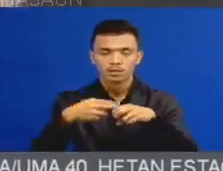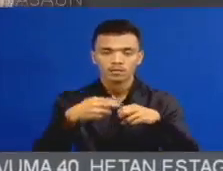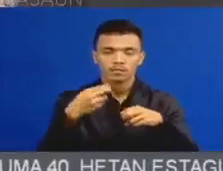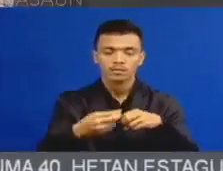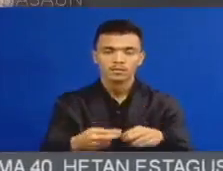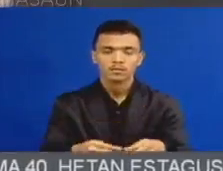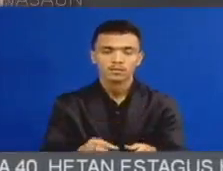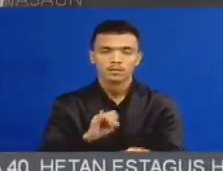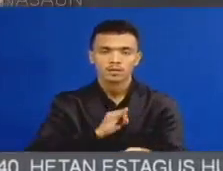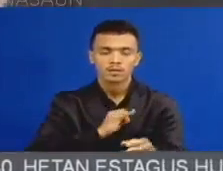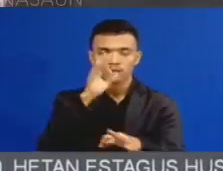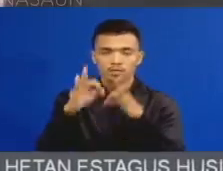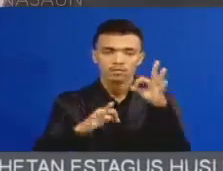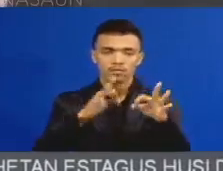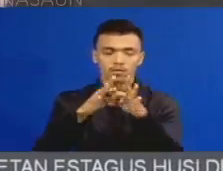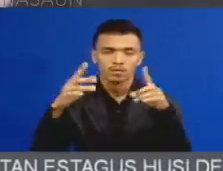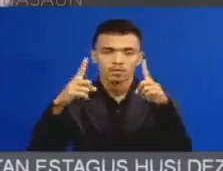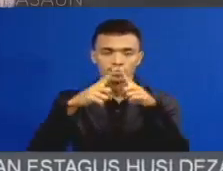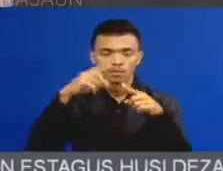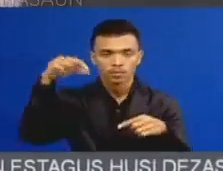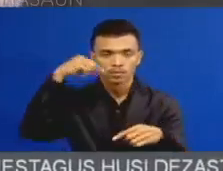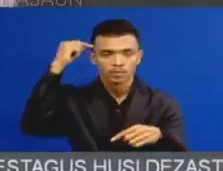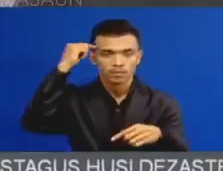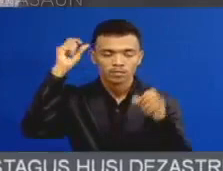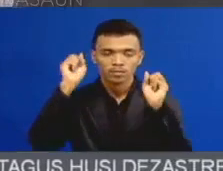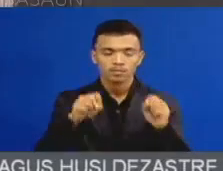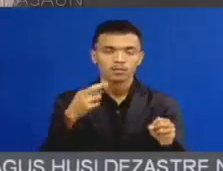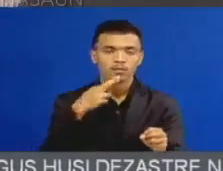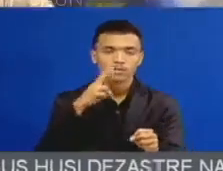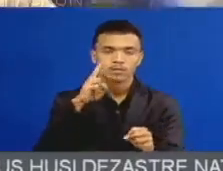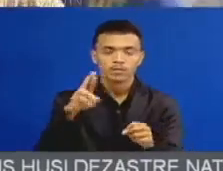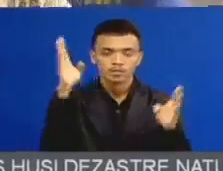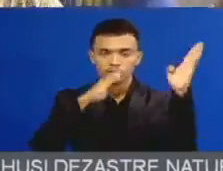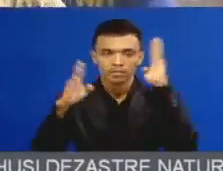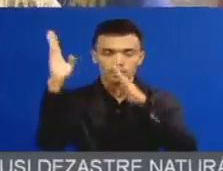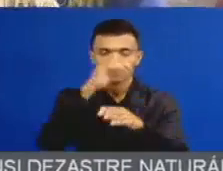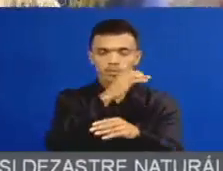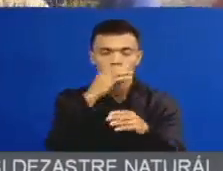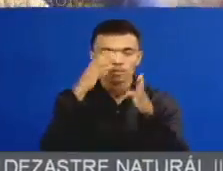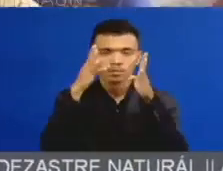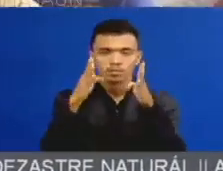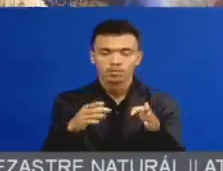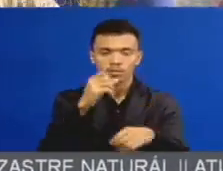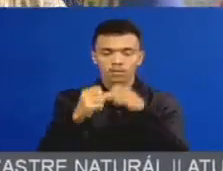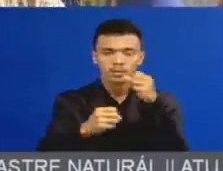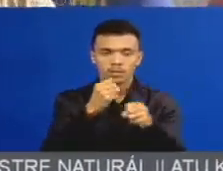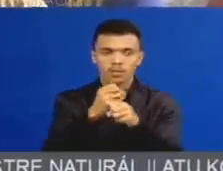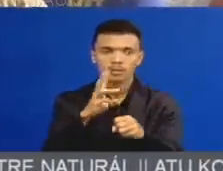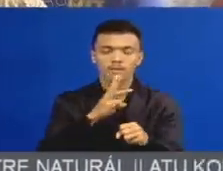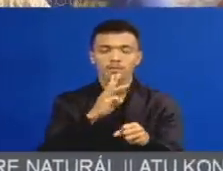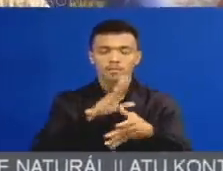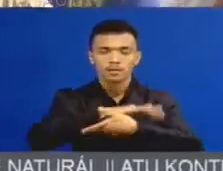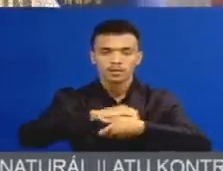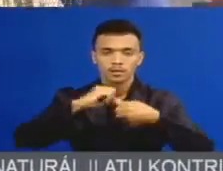também dan nemaka u ni esperança para o governo ira né para bele resolve problema agricultor e, cara tinan nene besub total